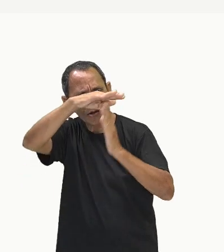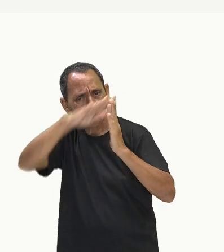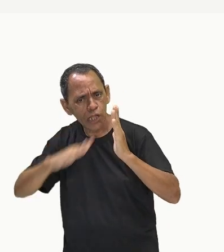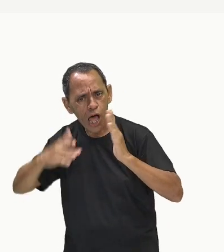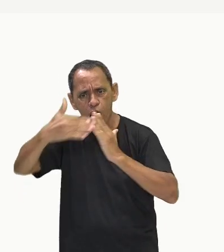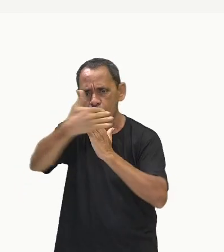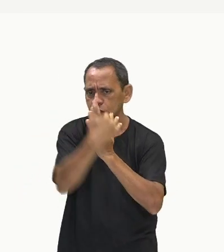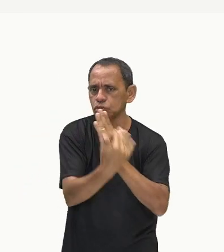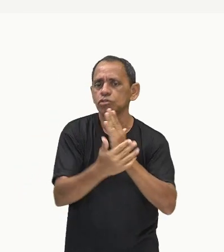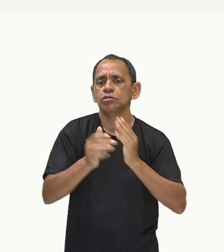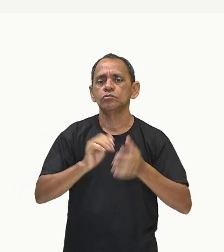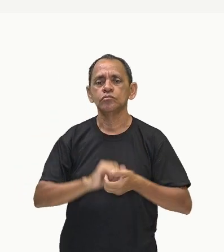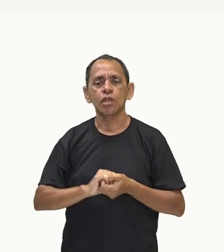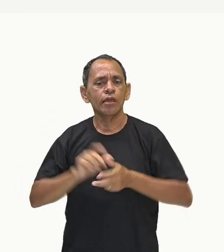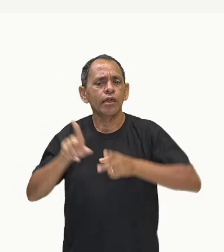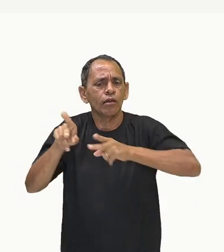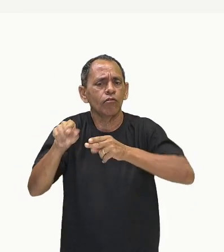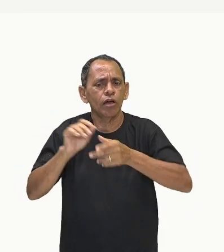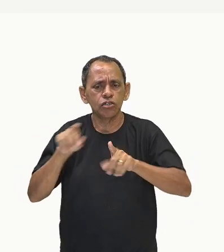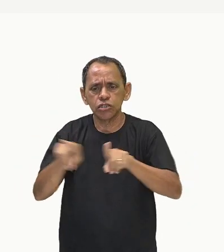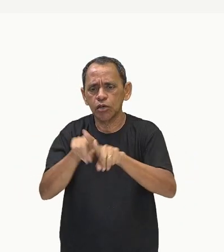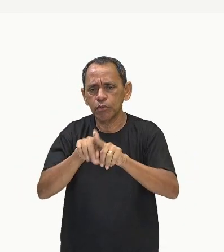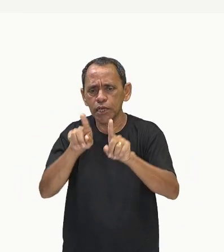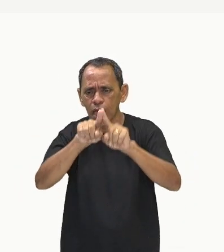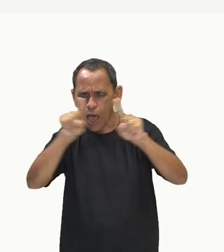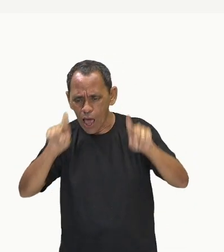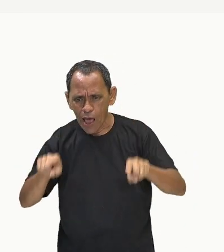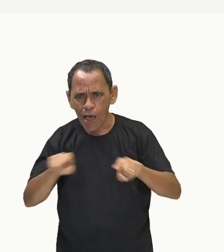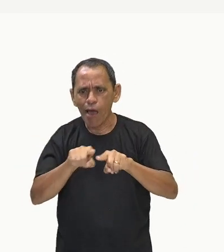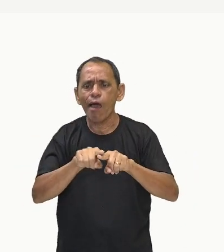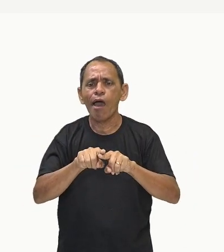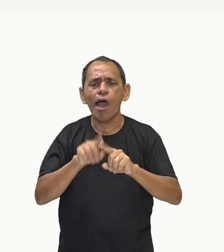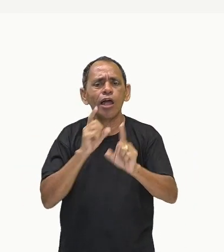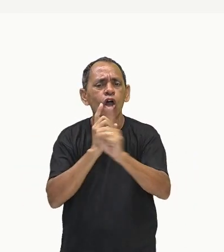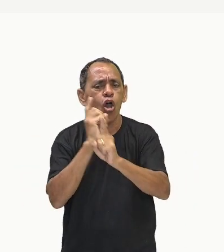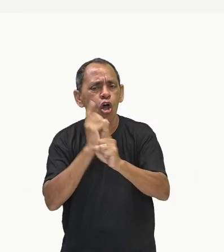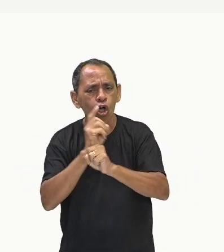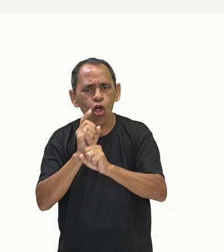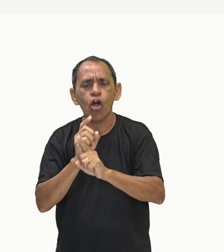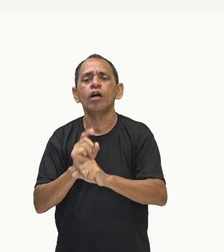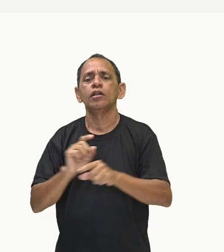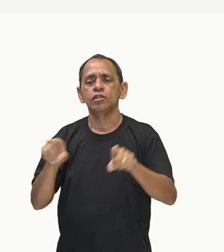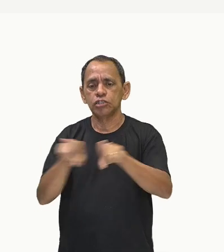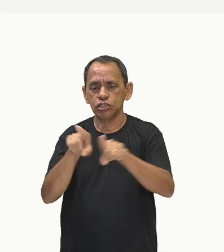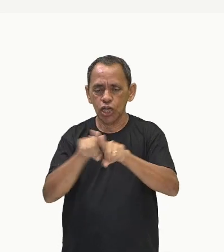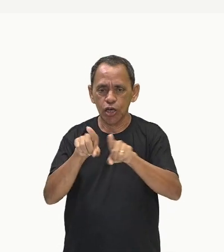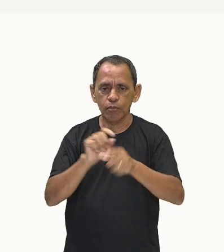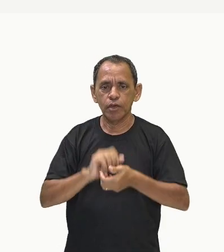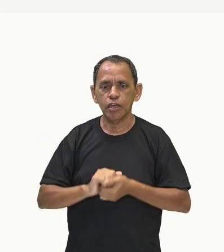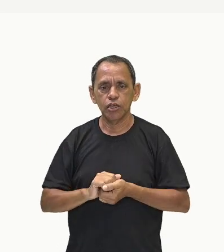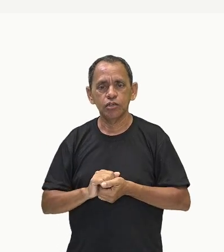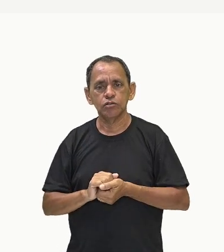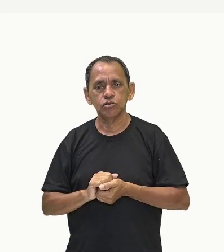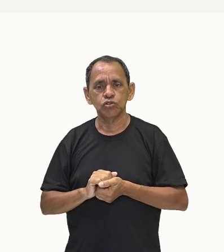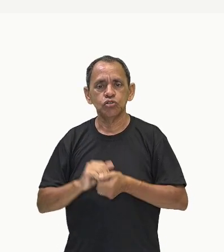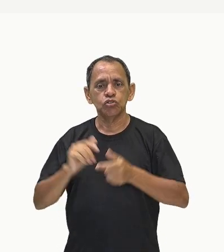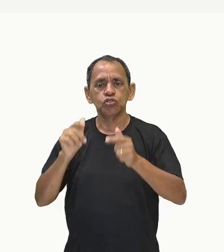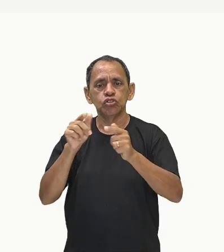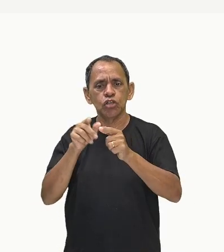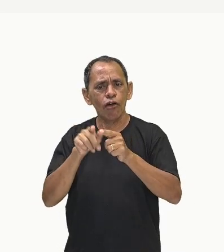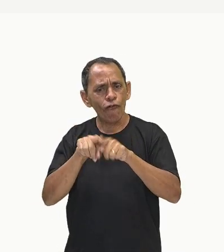O número de arestas encontra-se em todos os vértices e, portanto, os ângulos poliédricos são